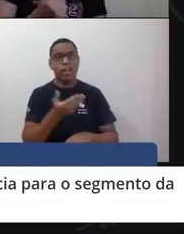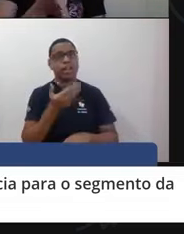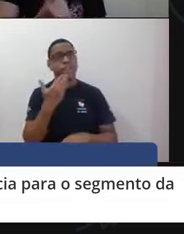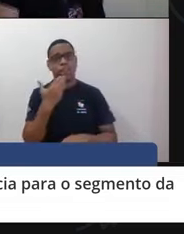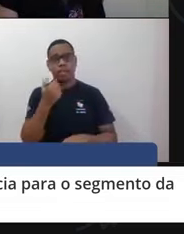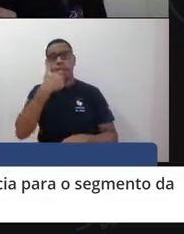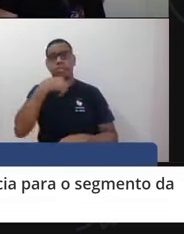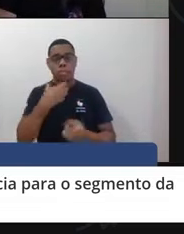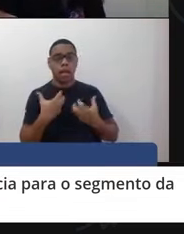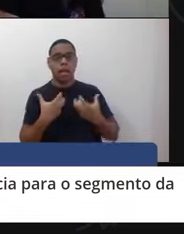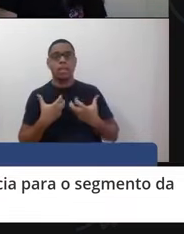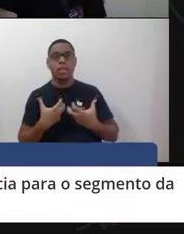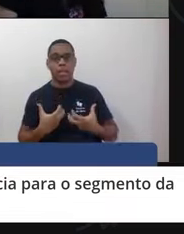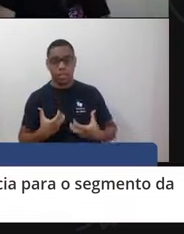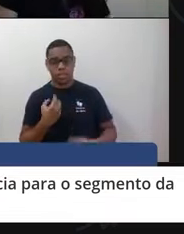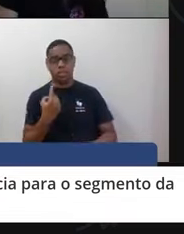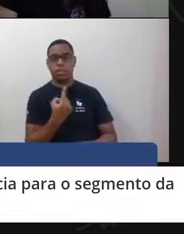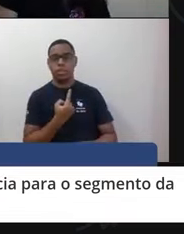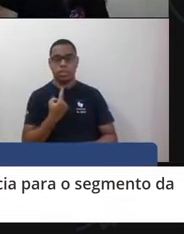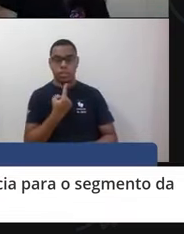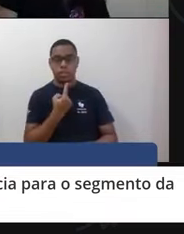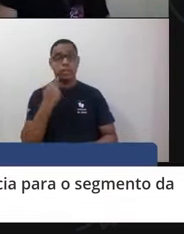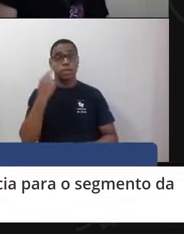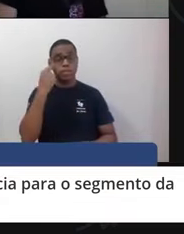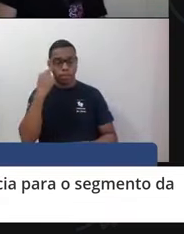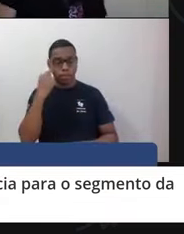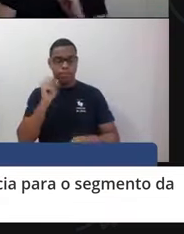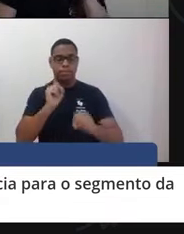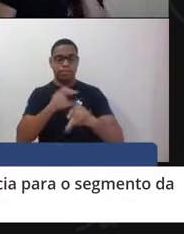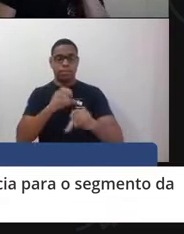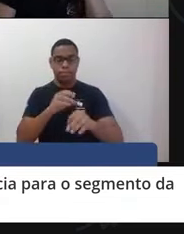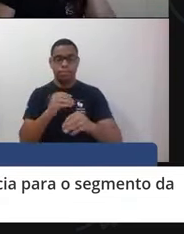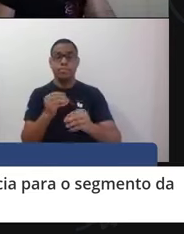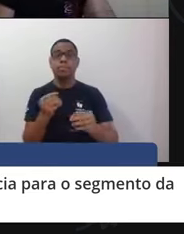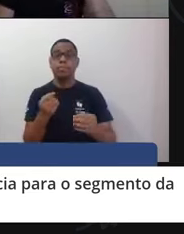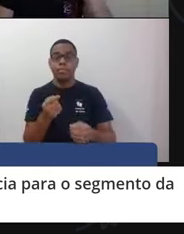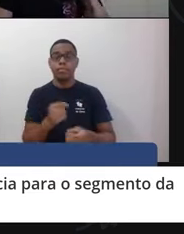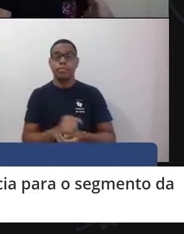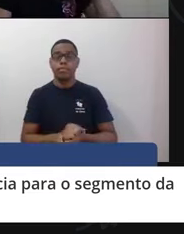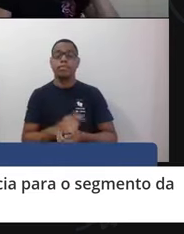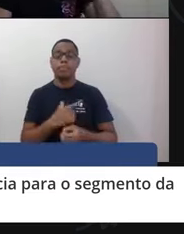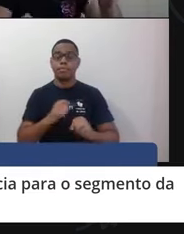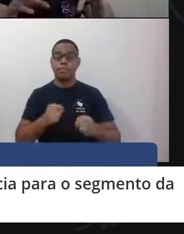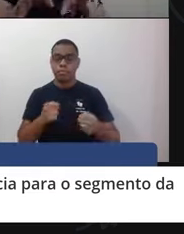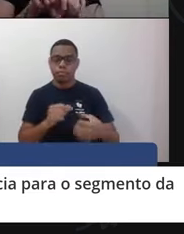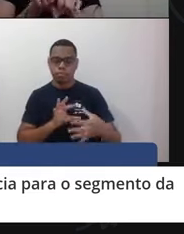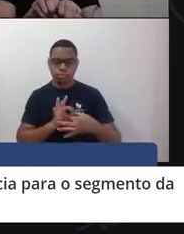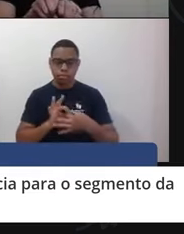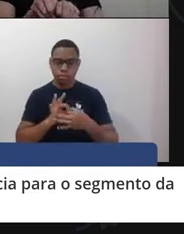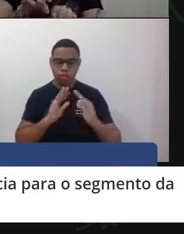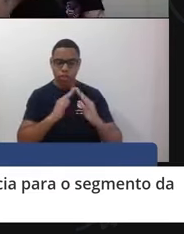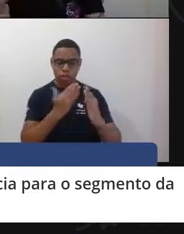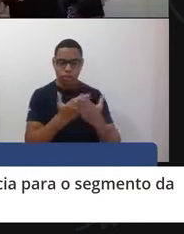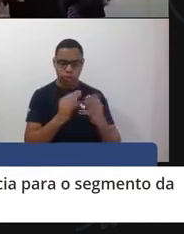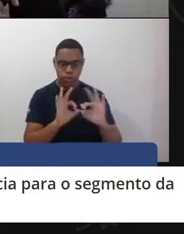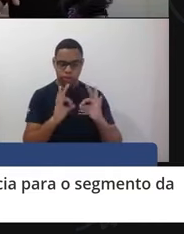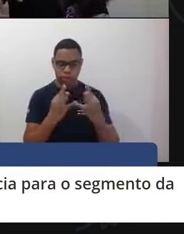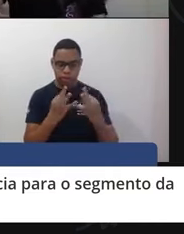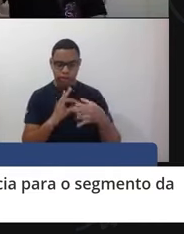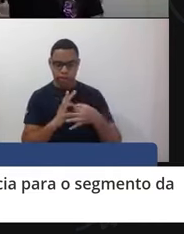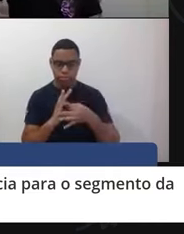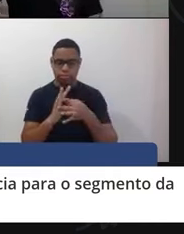estão sozinhas. Então, pensar na educação precisa, sim, fortalecer o laço escola, família, e